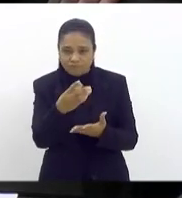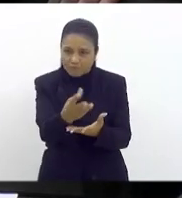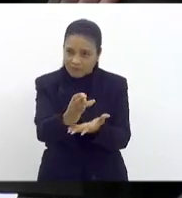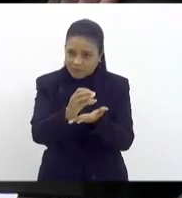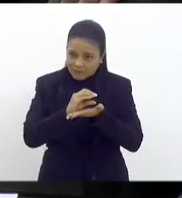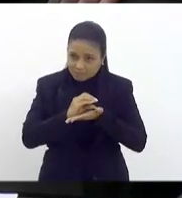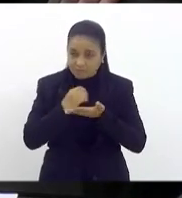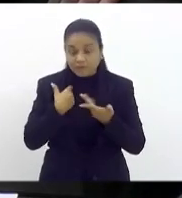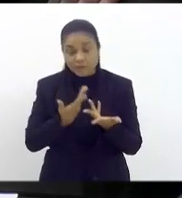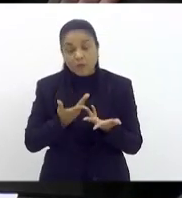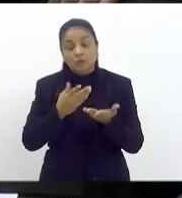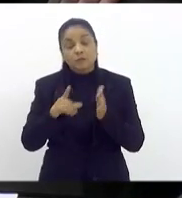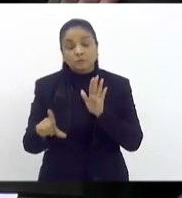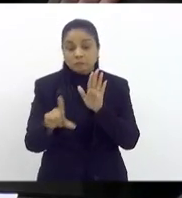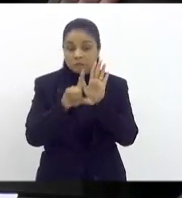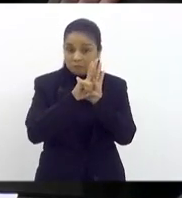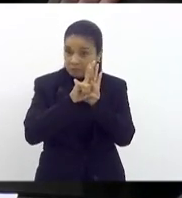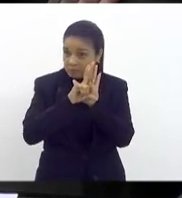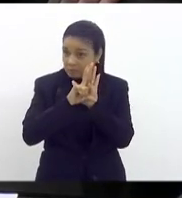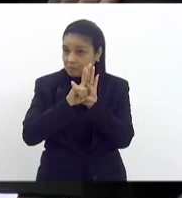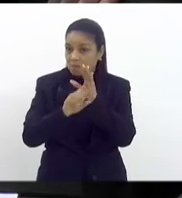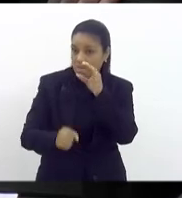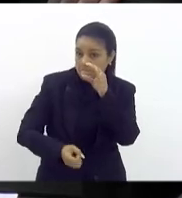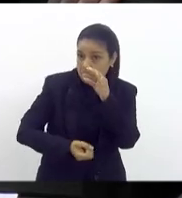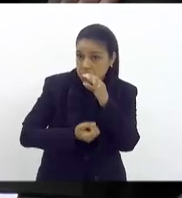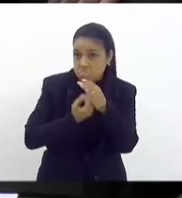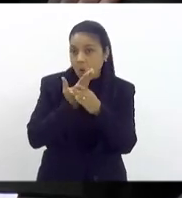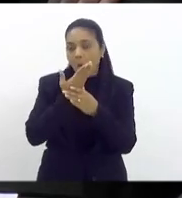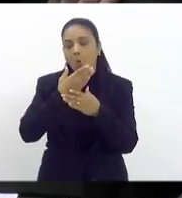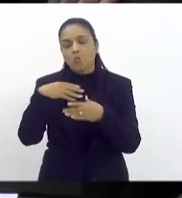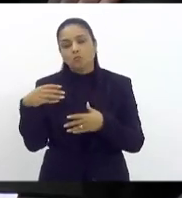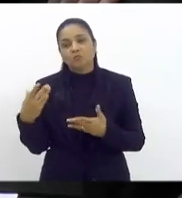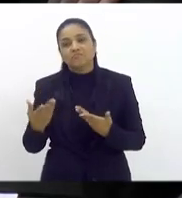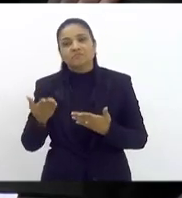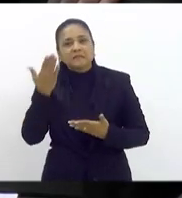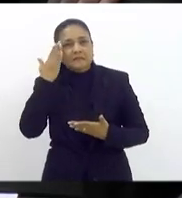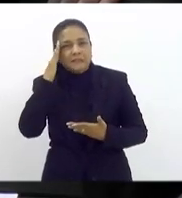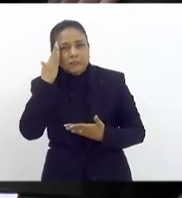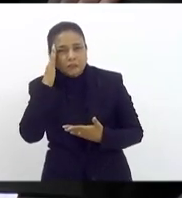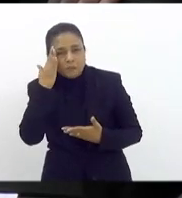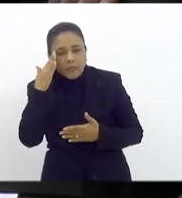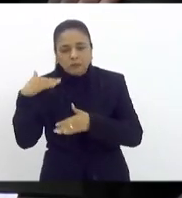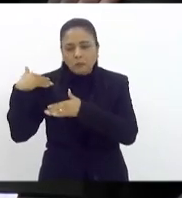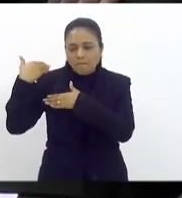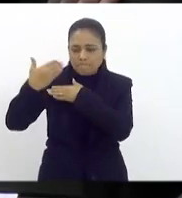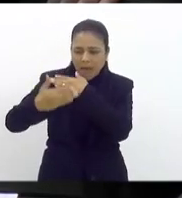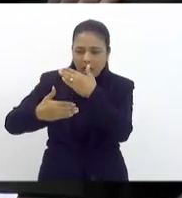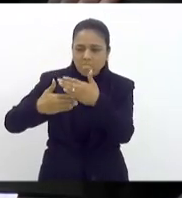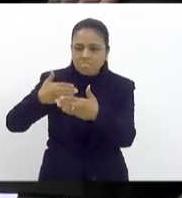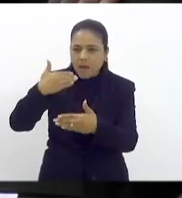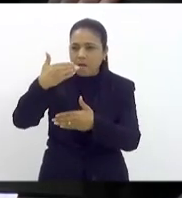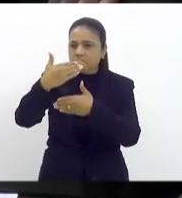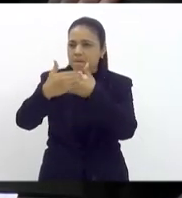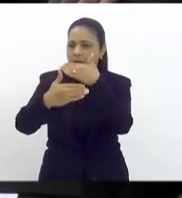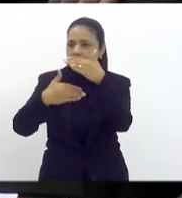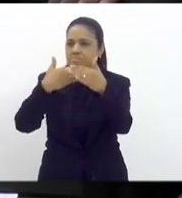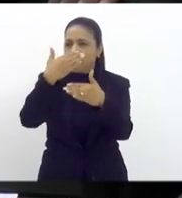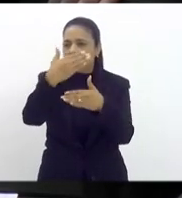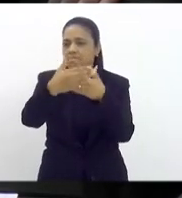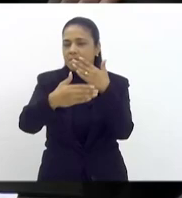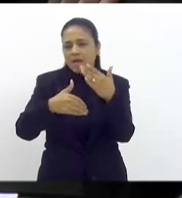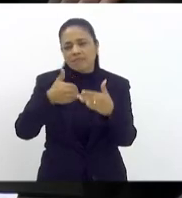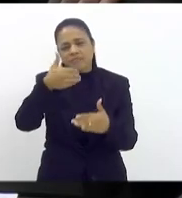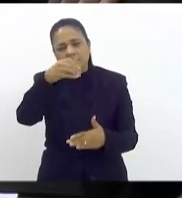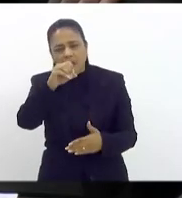numa evolução legislativa, num novo entendimento, num entendimento que foi se construindo ao longo das décadas, chegou-se